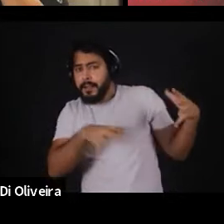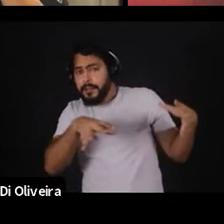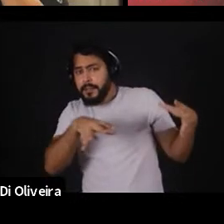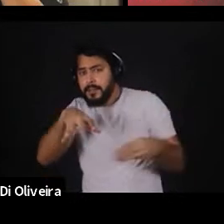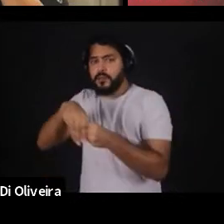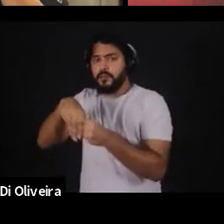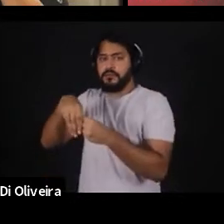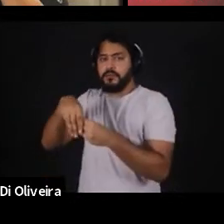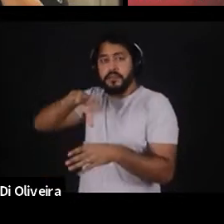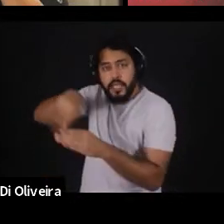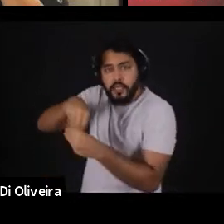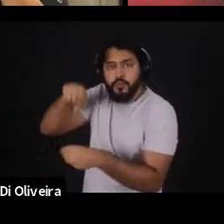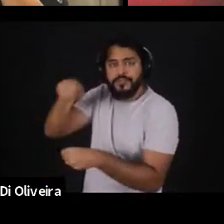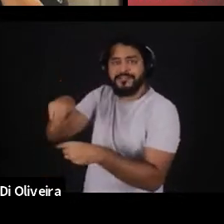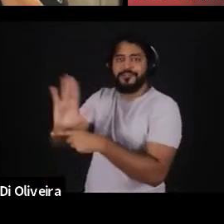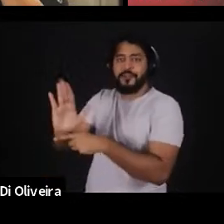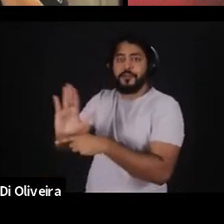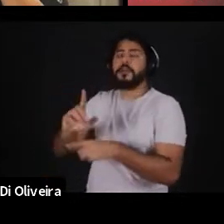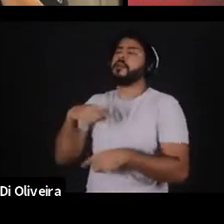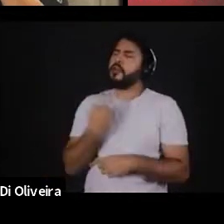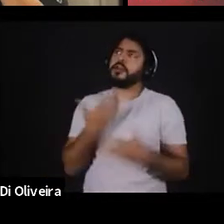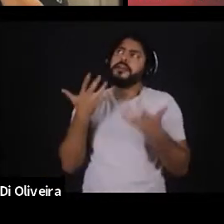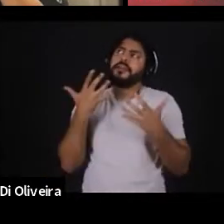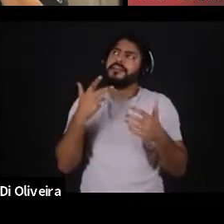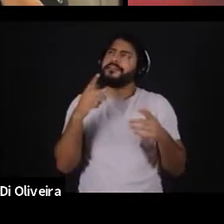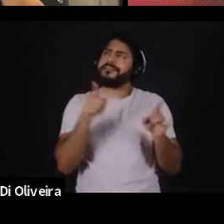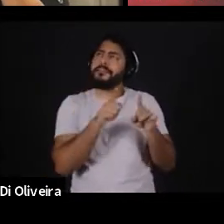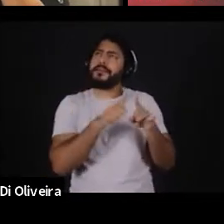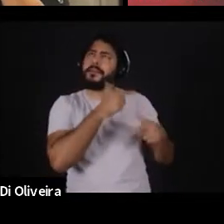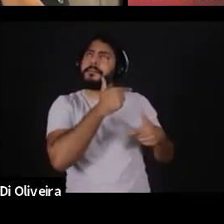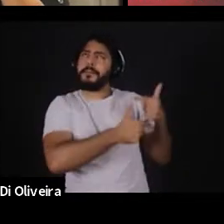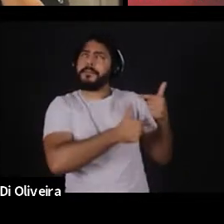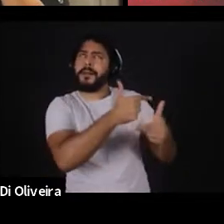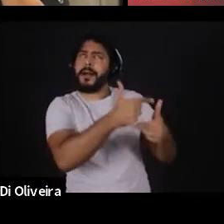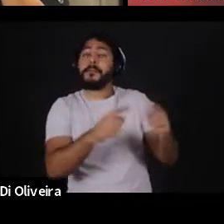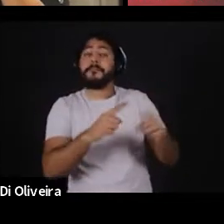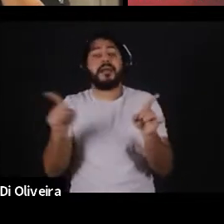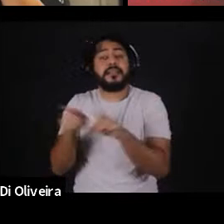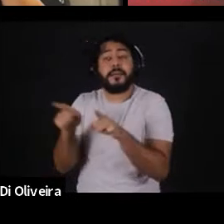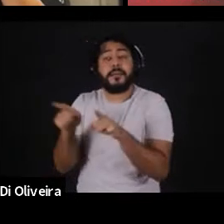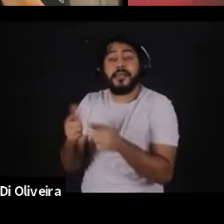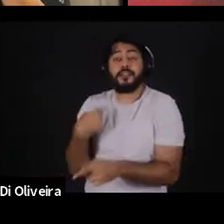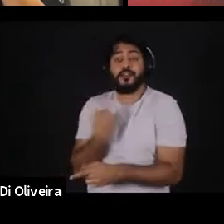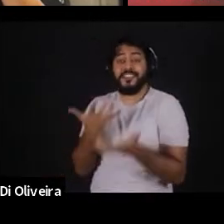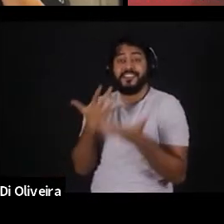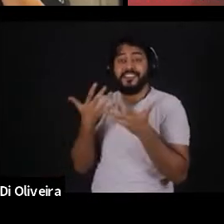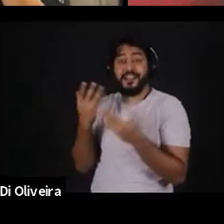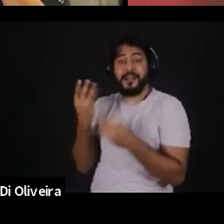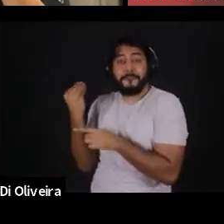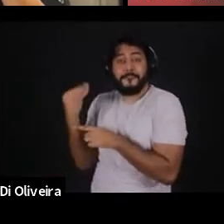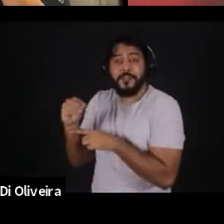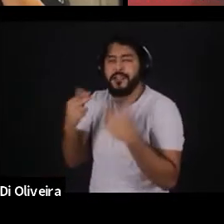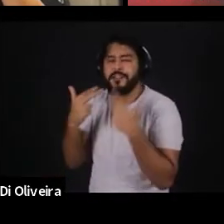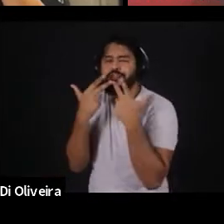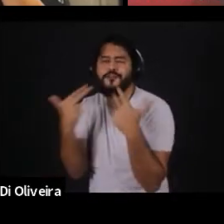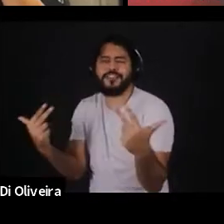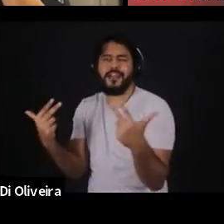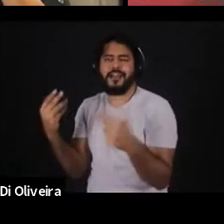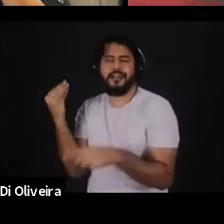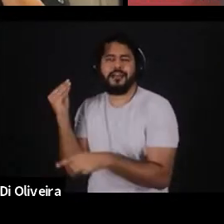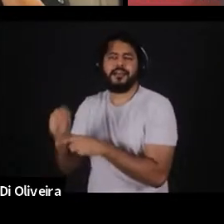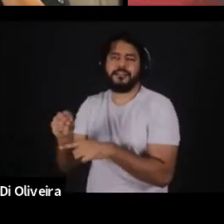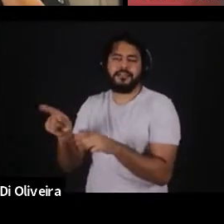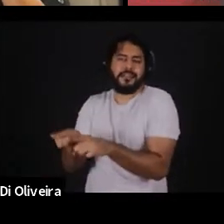coisa que estava no repertório, mas que a gente não tinha tido a oportunidade de falar ainda, né? Que estava ali quase como uma imagem que a gente